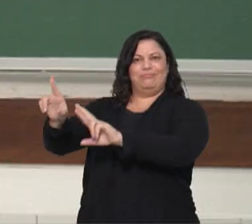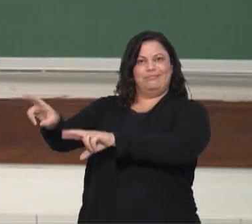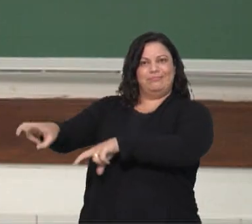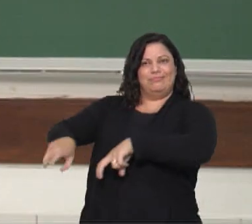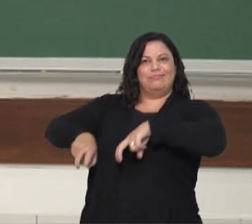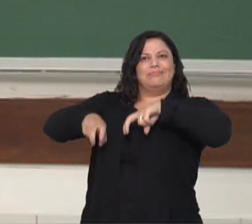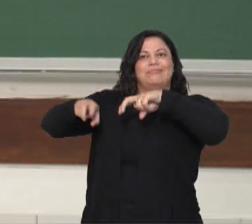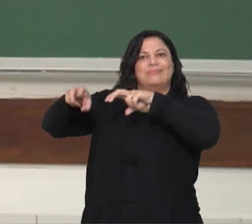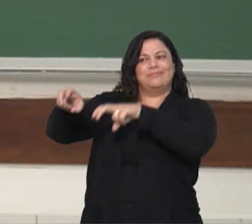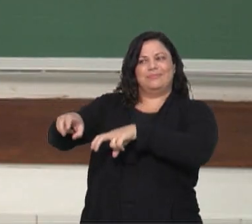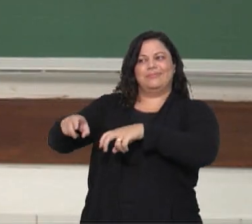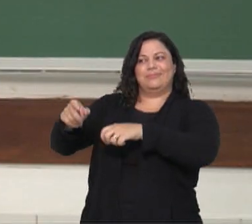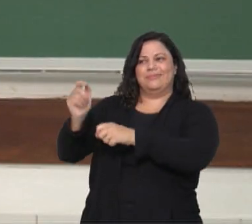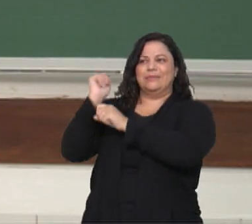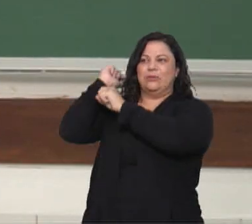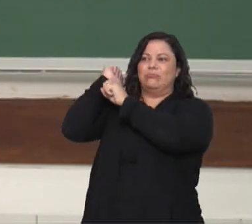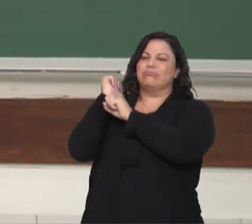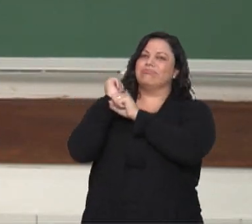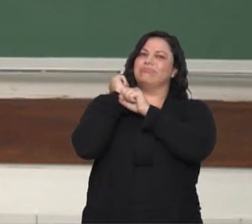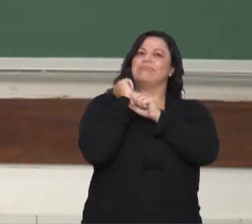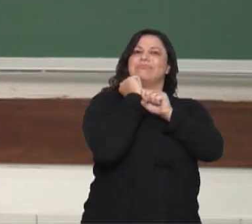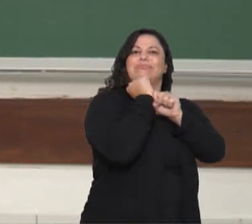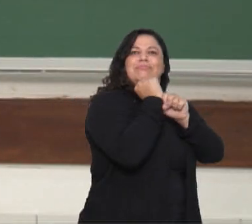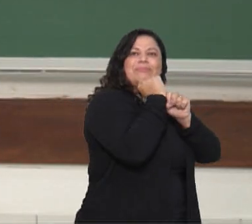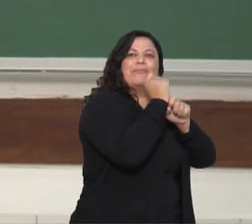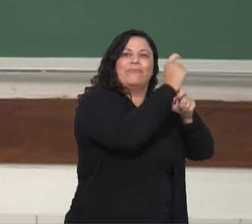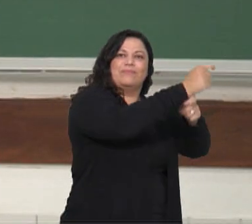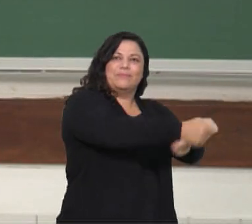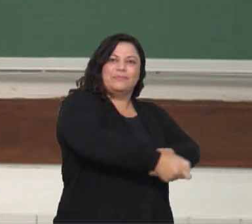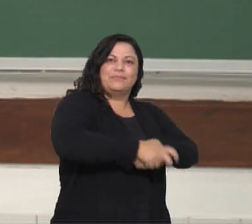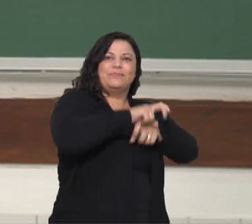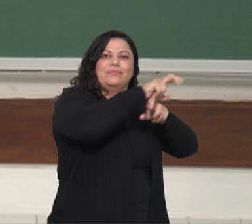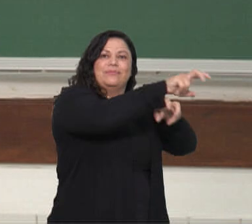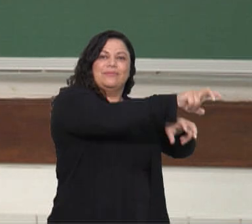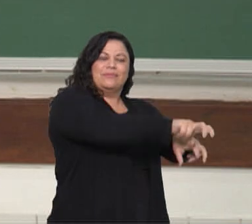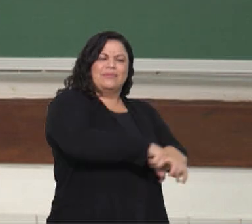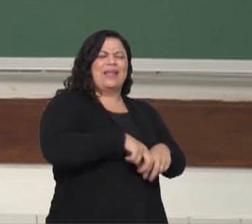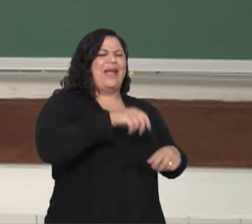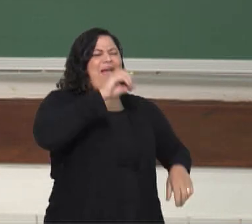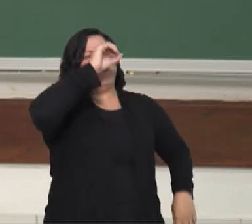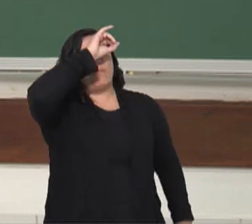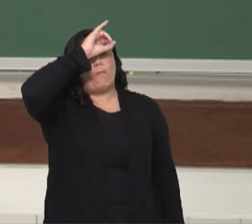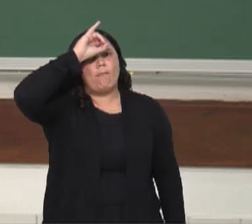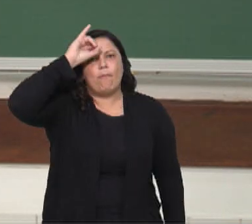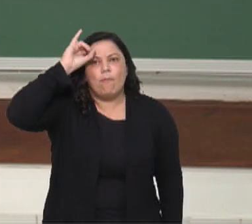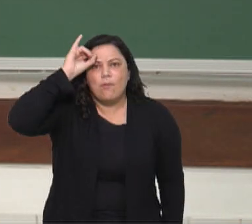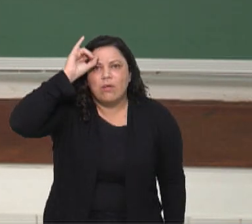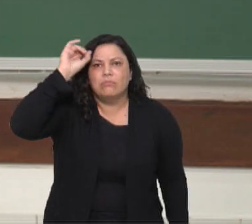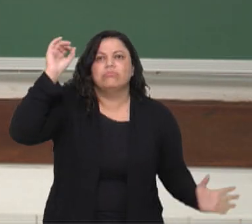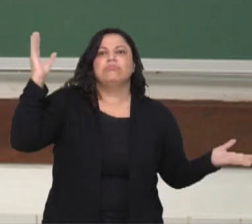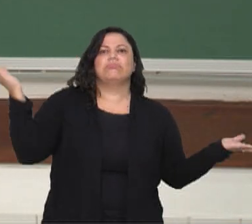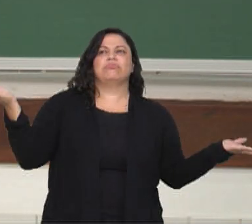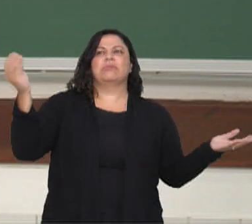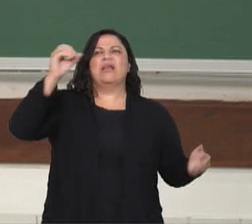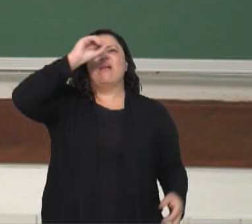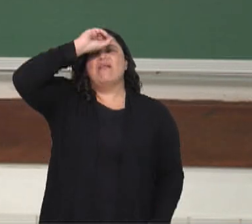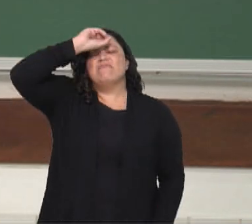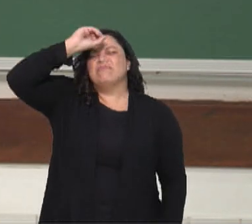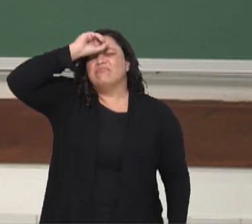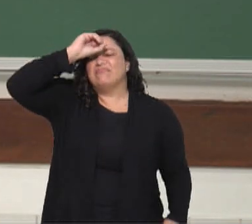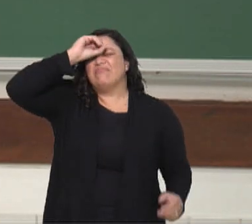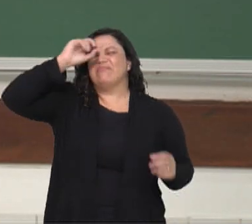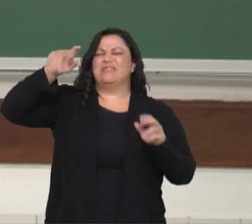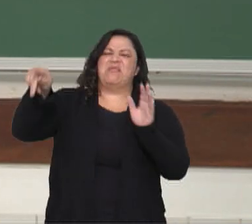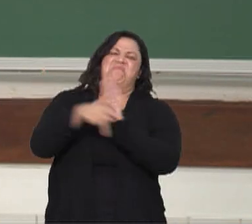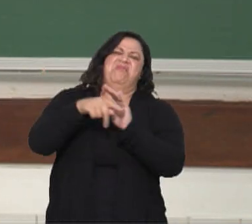coloca assim, esse cara é roceiro, parece uma ideia de ignorante, né? Porque o cara está com uma enxada nas costas, o cara é ignorantão, o cara é